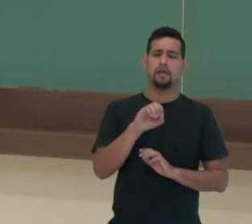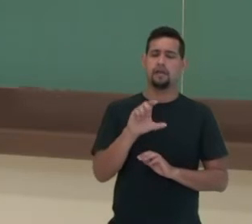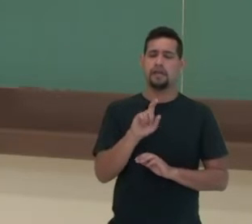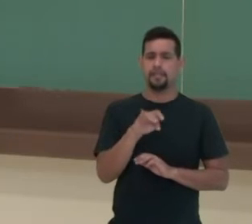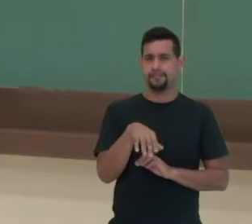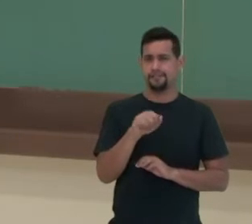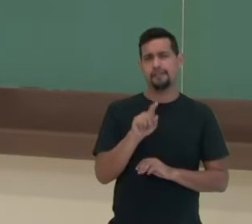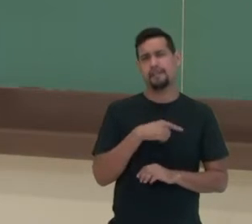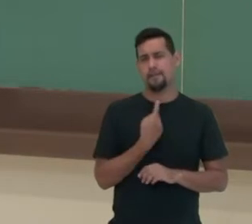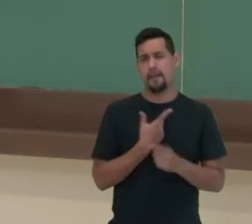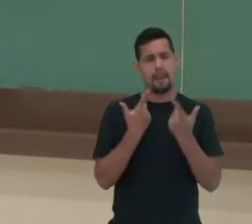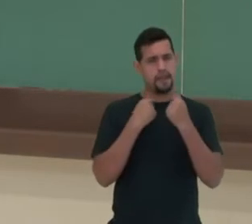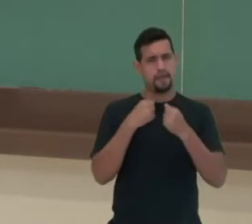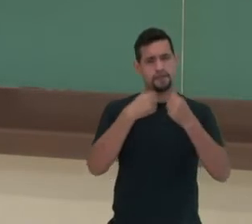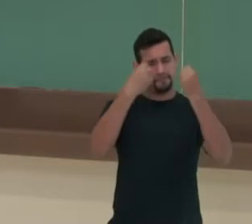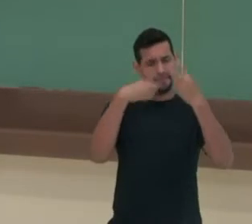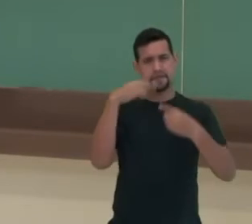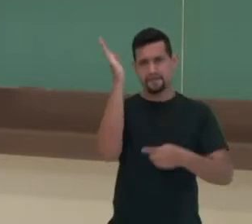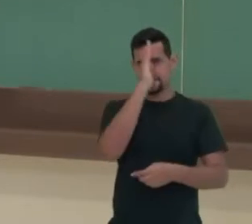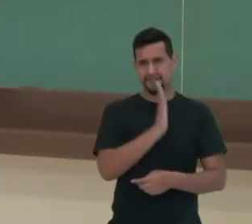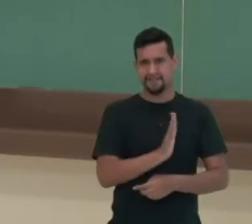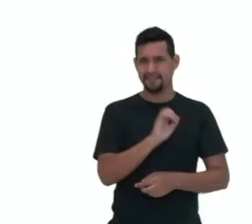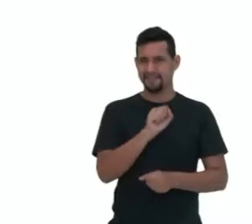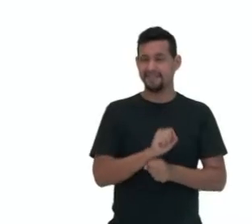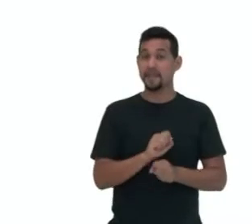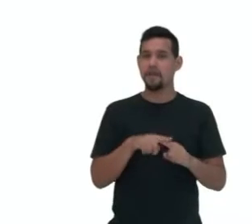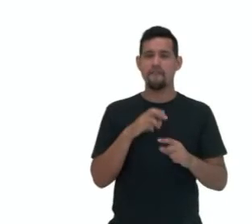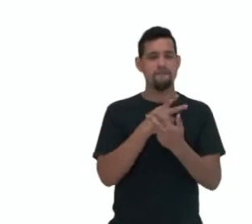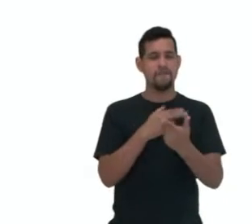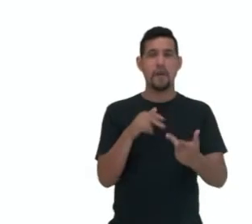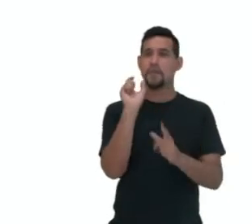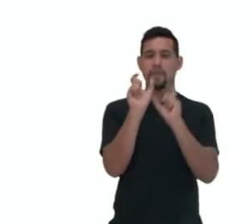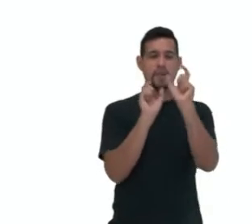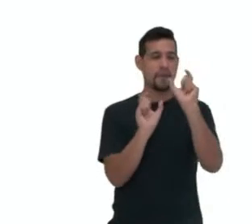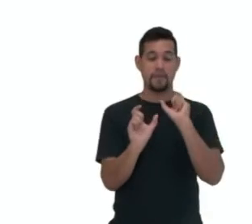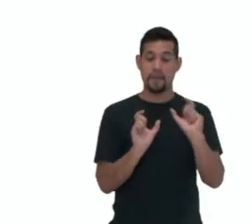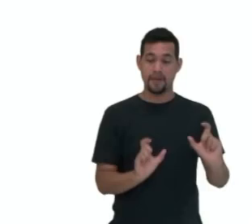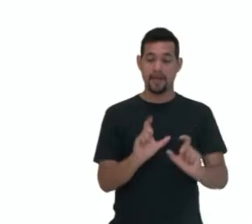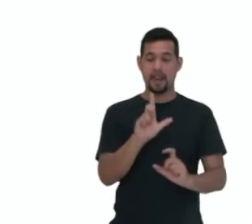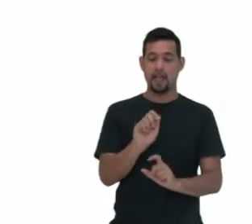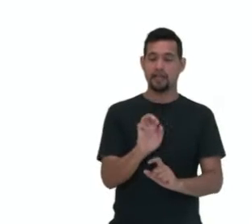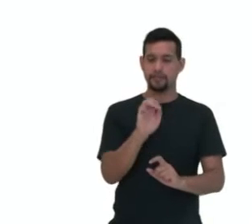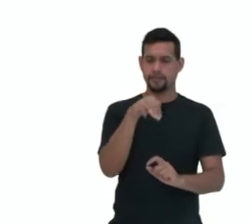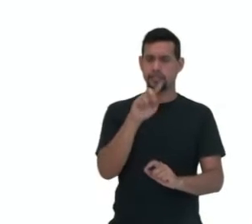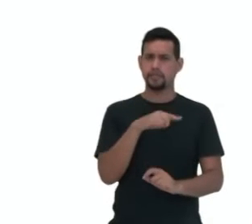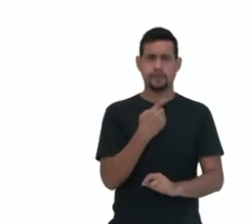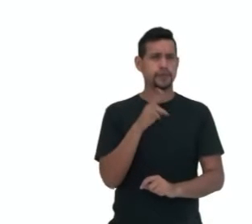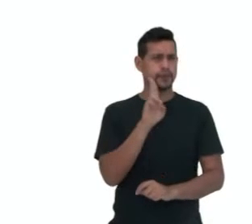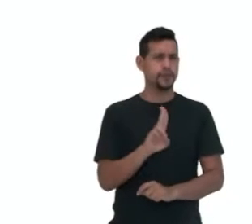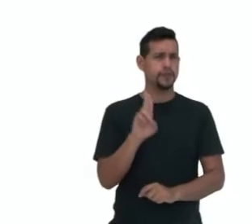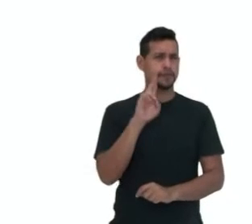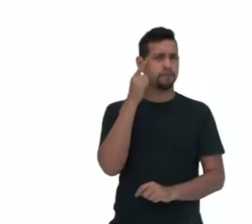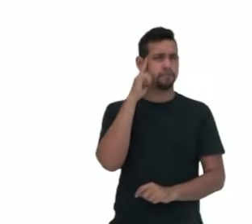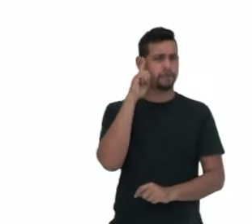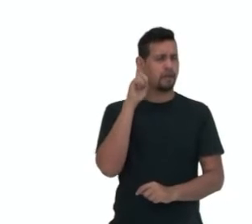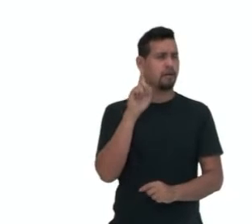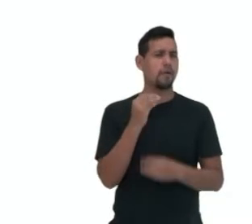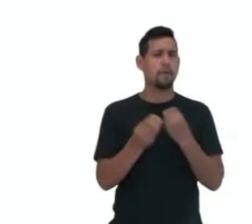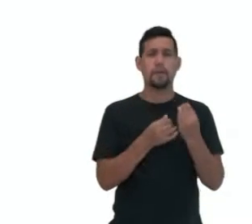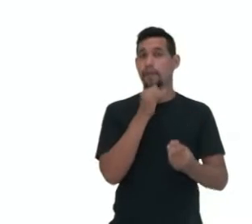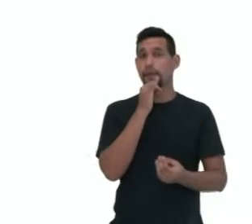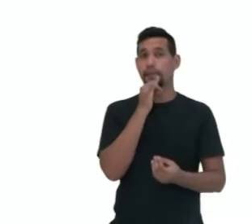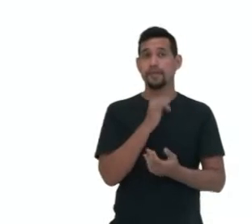nossa língua, gente, falada aqui no Brasil. Por isso, várias palavras e expressões em latim que utilizamos no nosso dia a dia, por